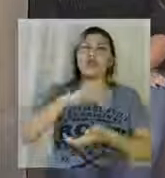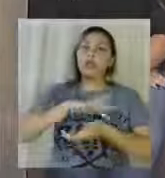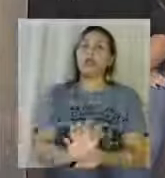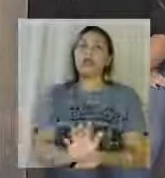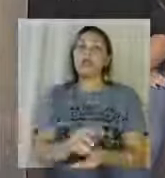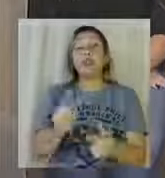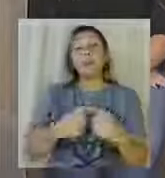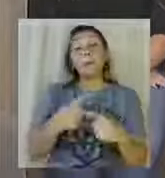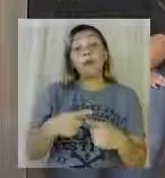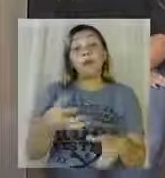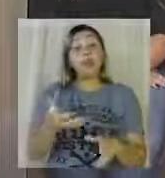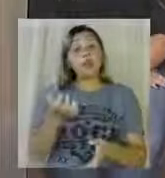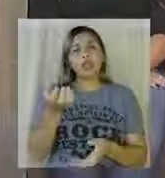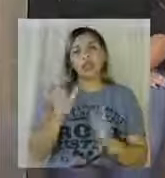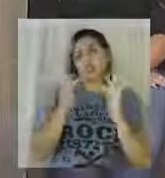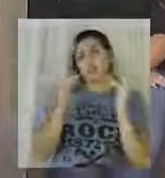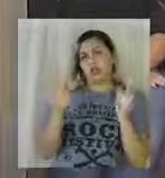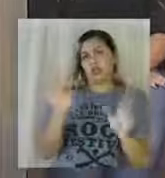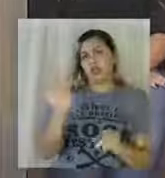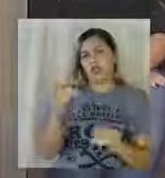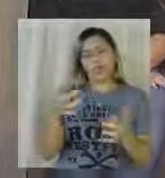queria ficar.